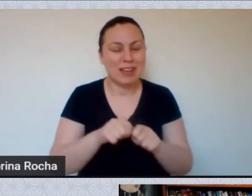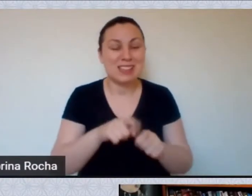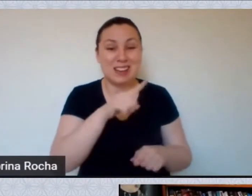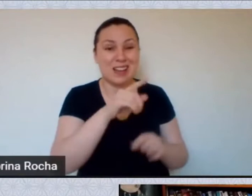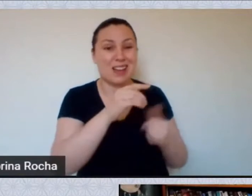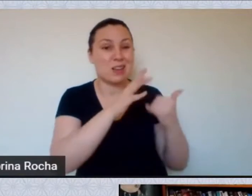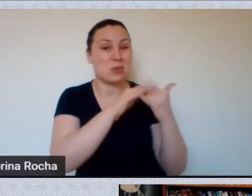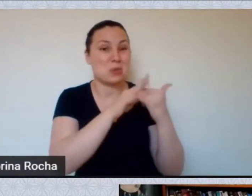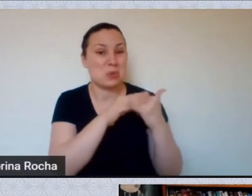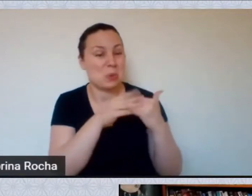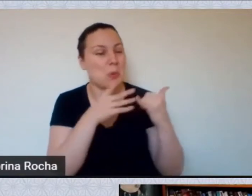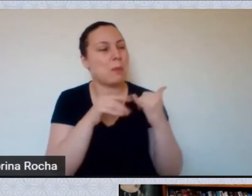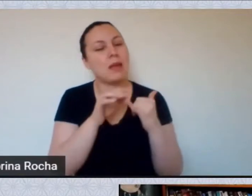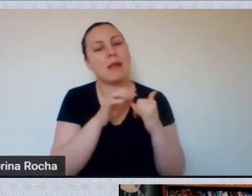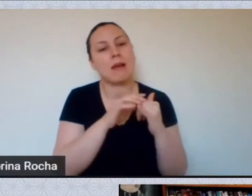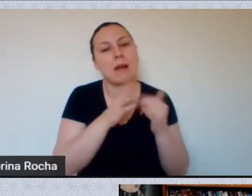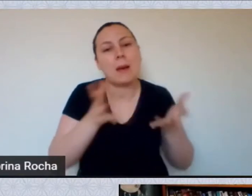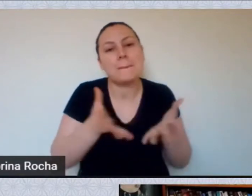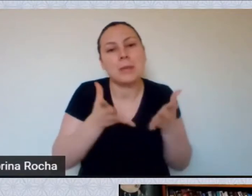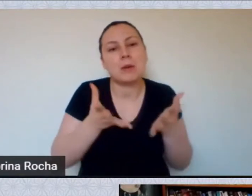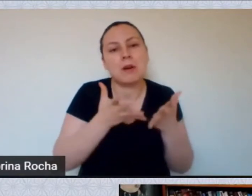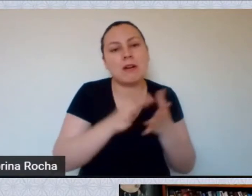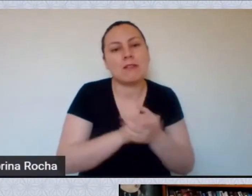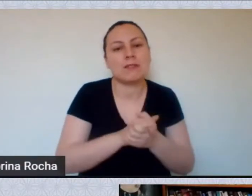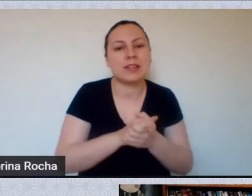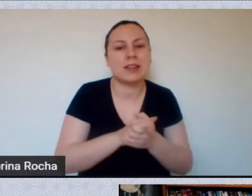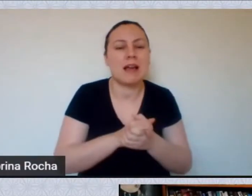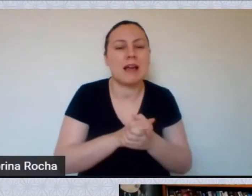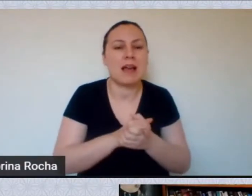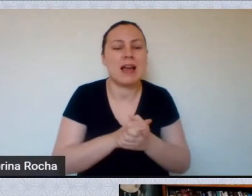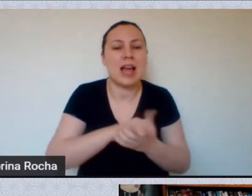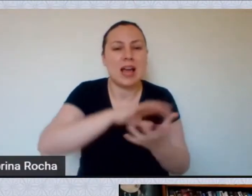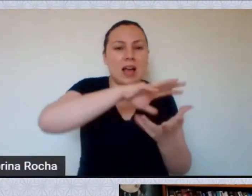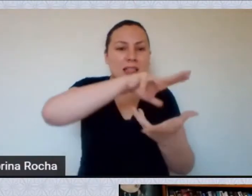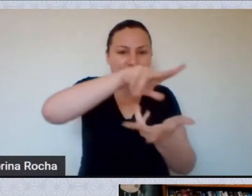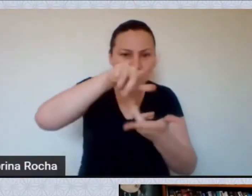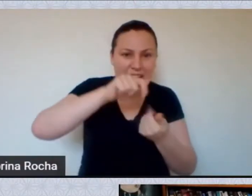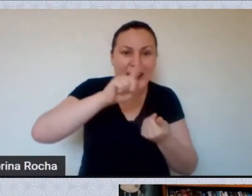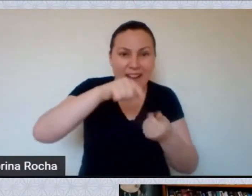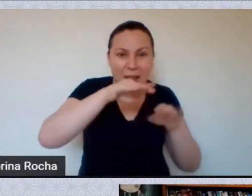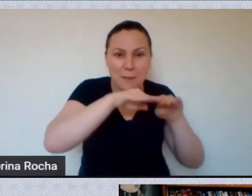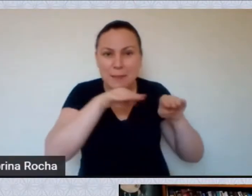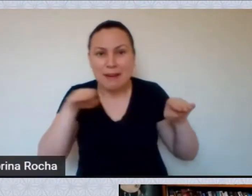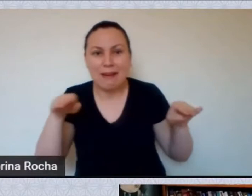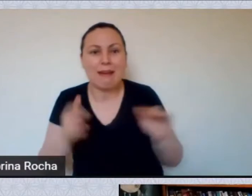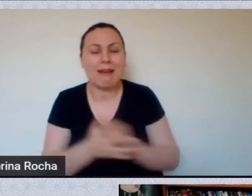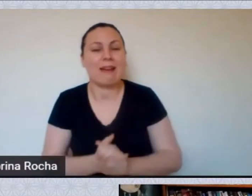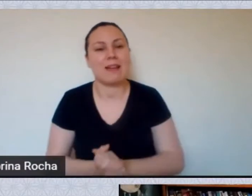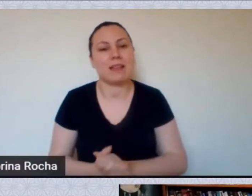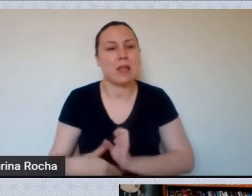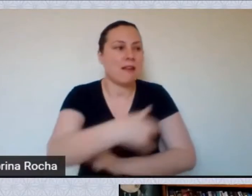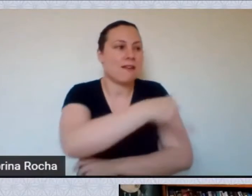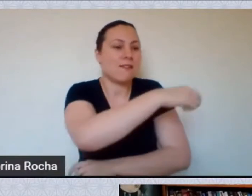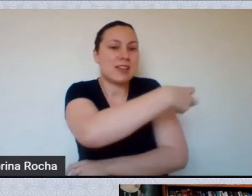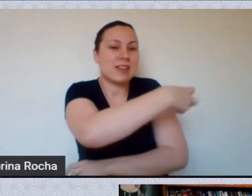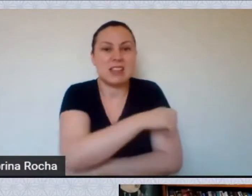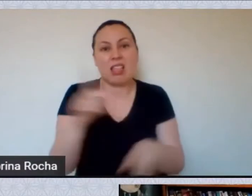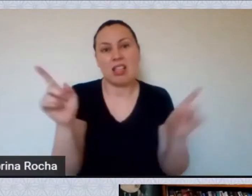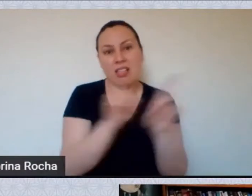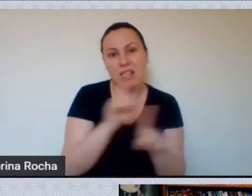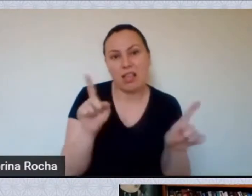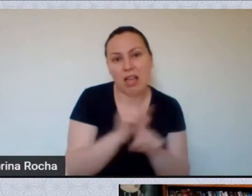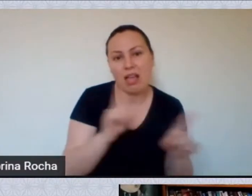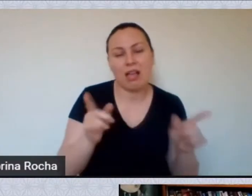em que eles promovem lá a minha terraplanície ou antivacina, essas besteiras todas, esquecendo do